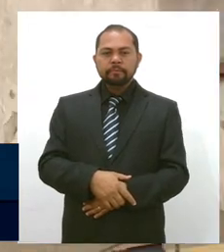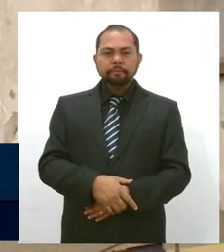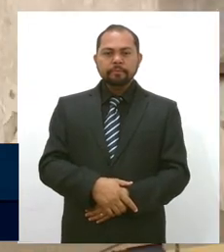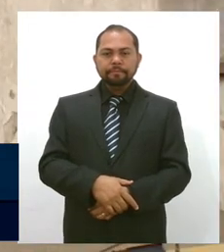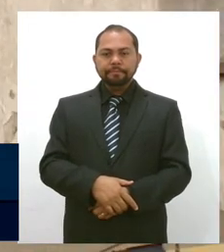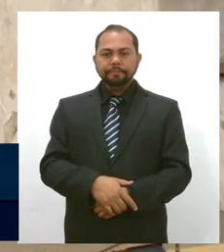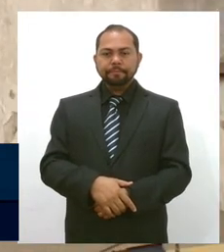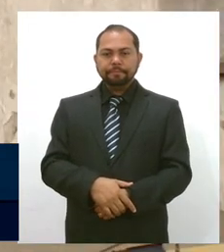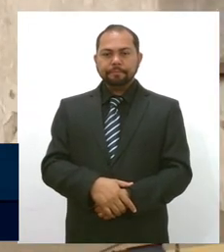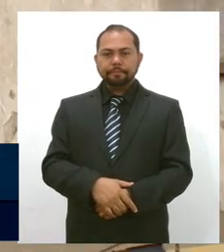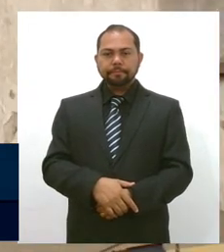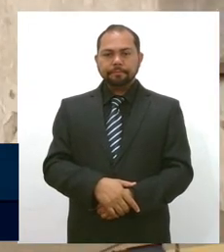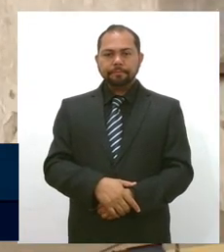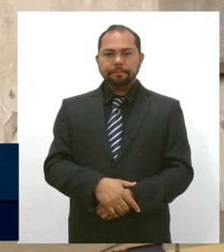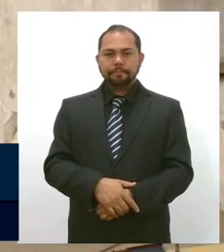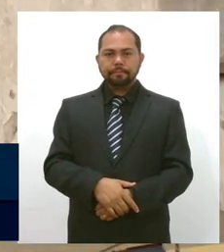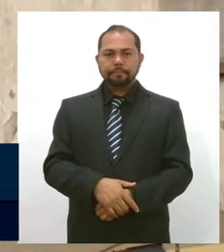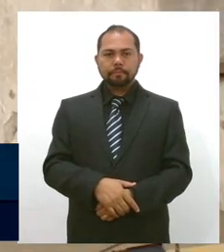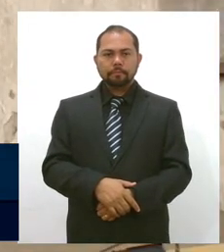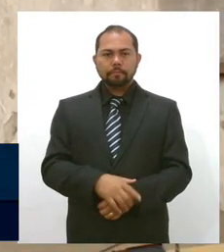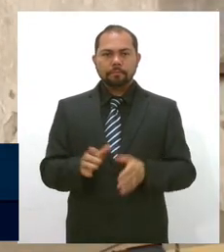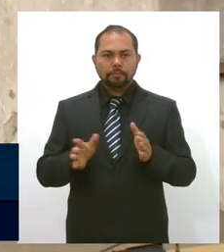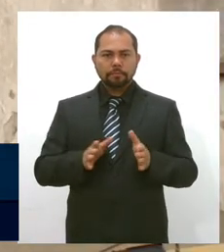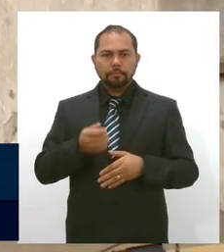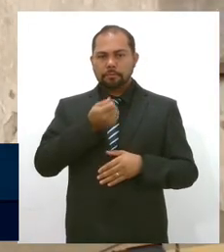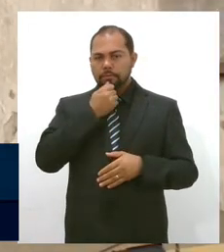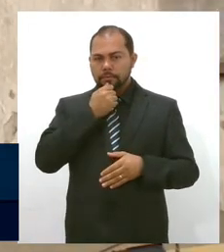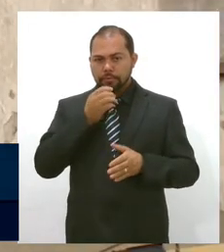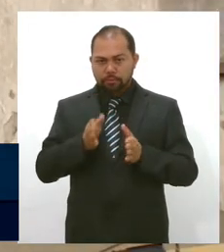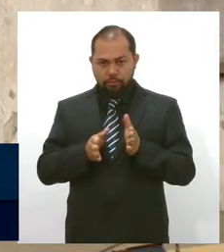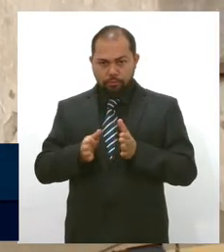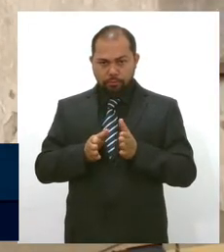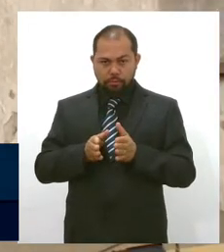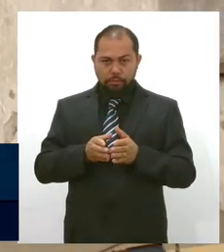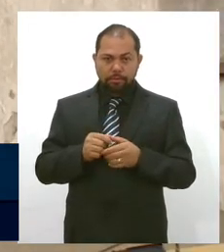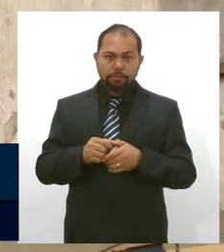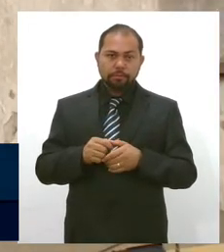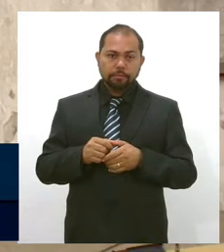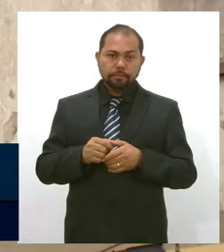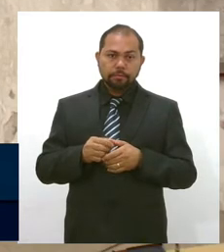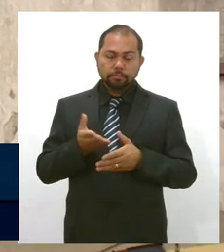Lido o expediente, ainda no pequeno expediente, com a palavra o deputado Irã Barbosa.